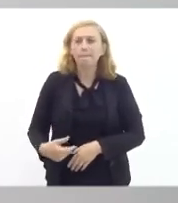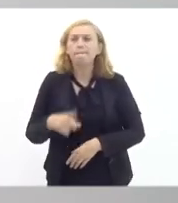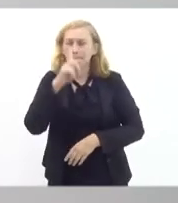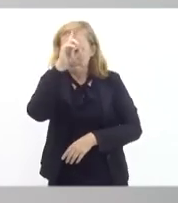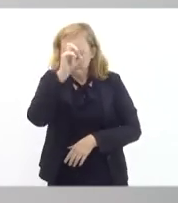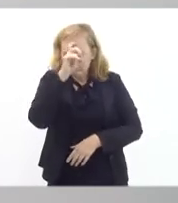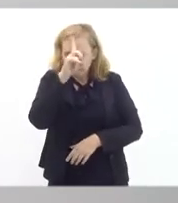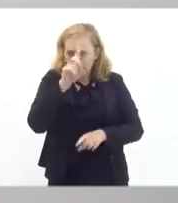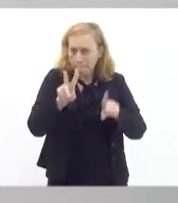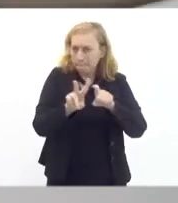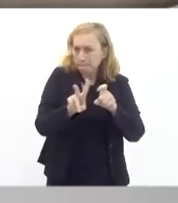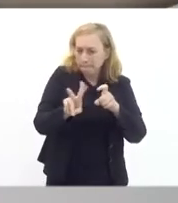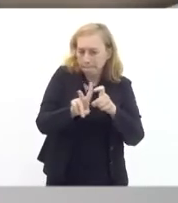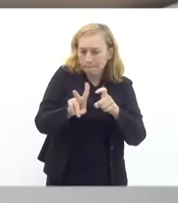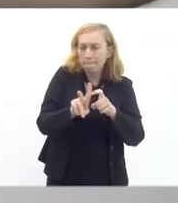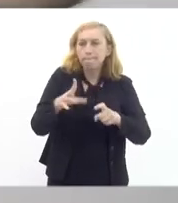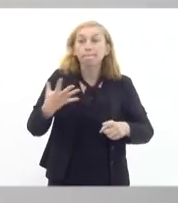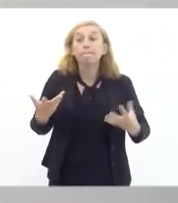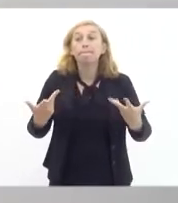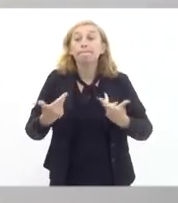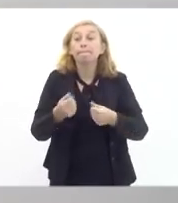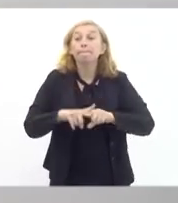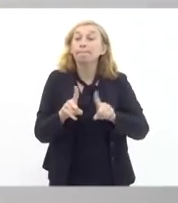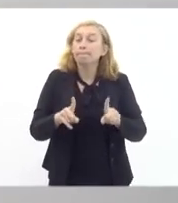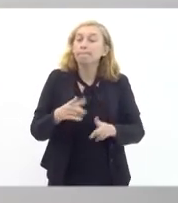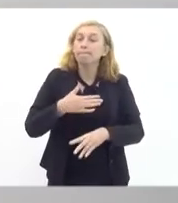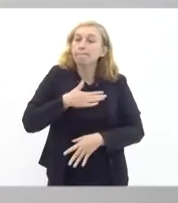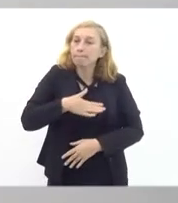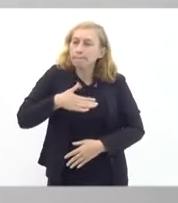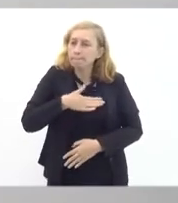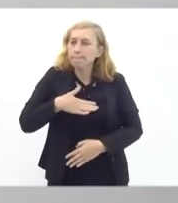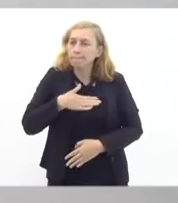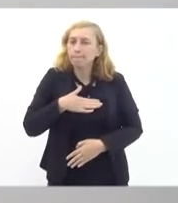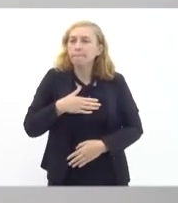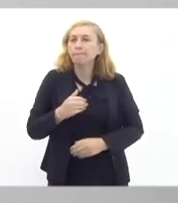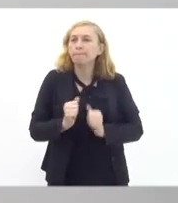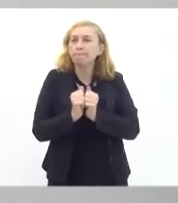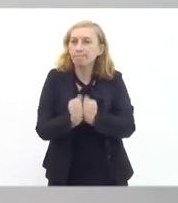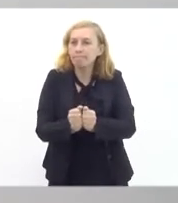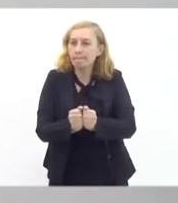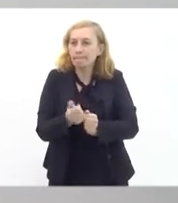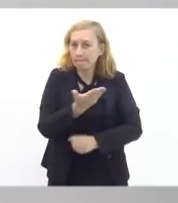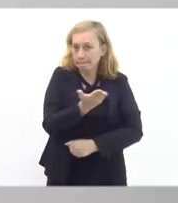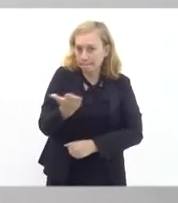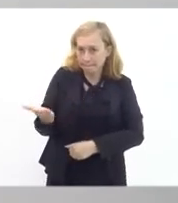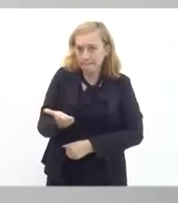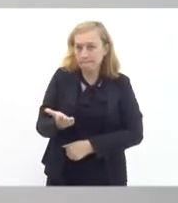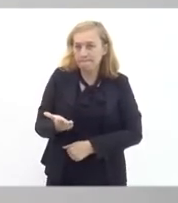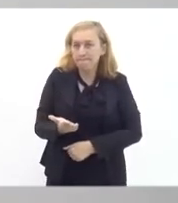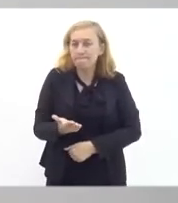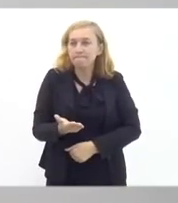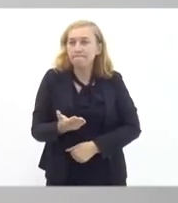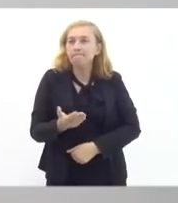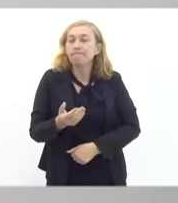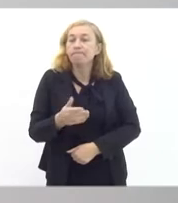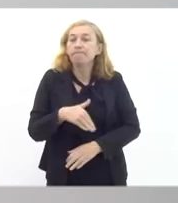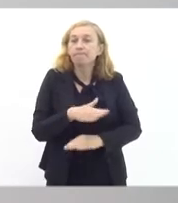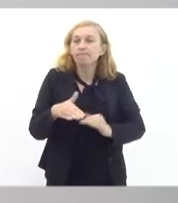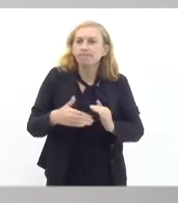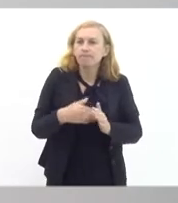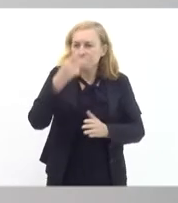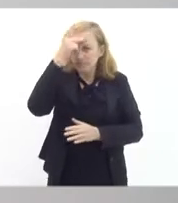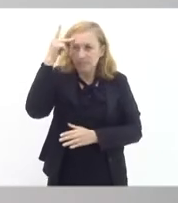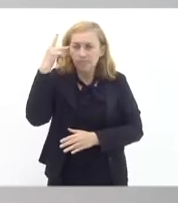veterinário acho que vai ser uma maravilha. Mas nós gostaríamos de participar junto com vocês. Todos os criadores